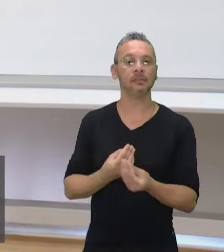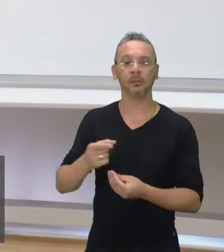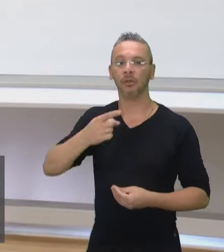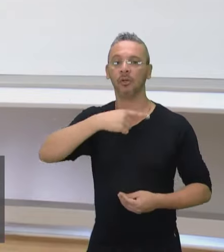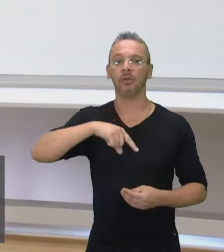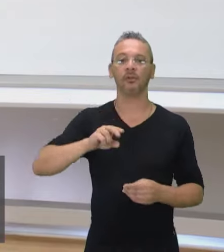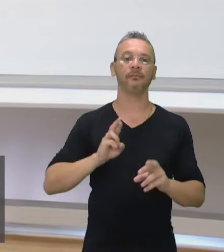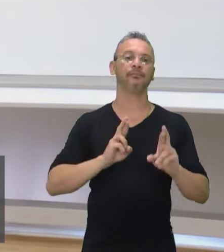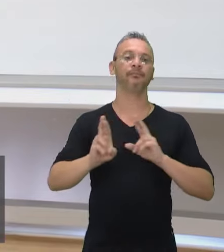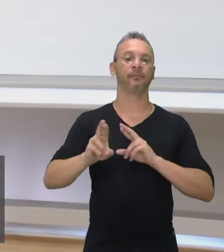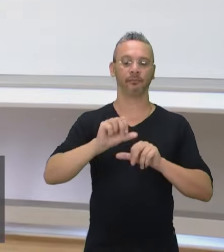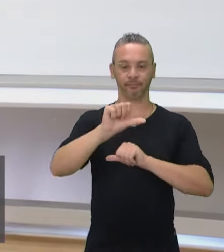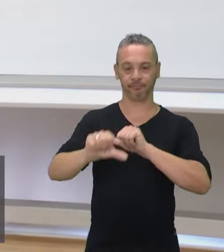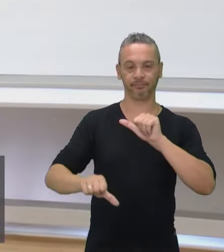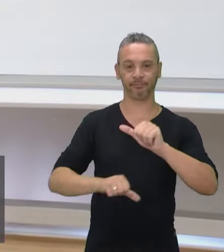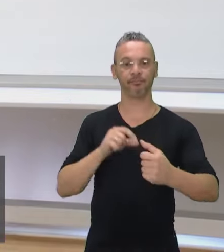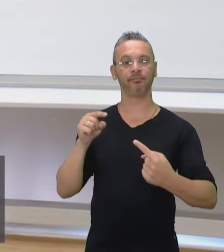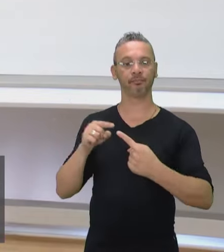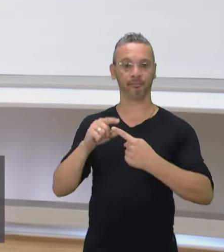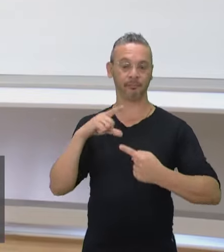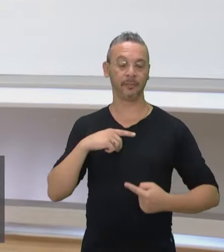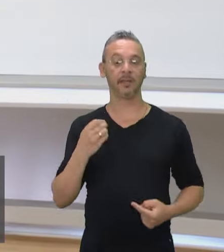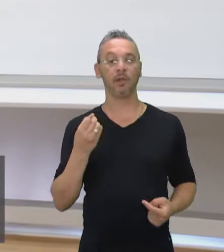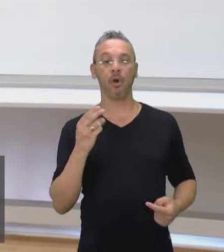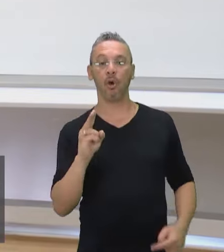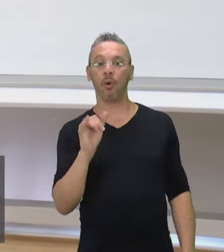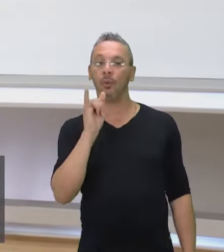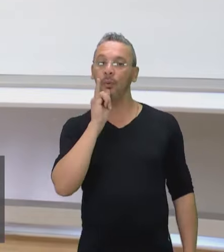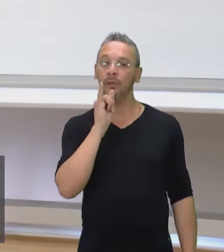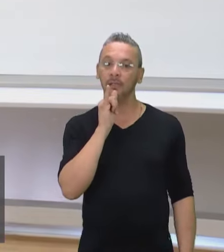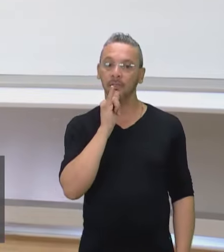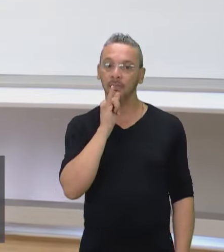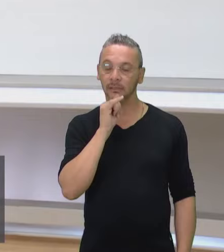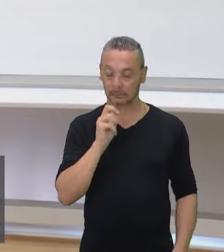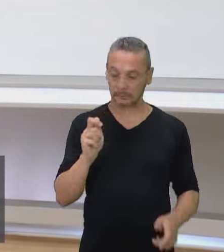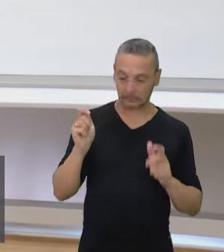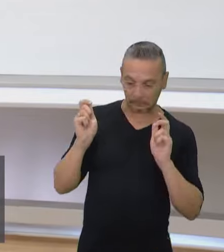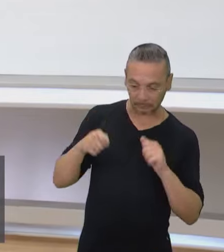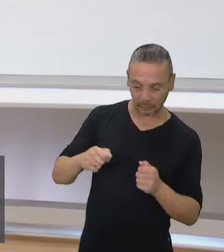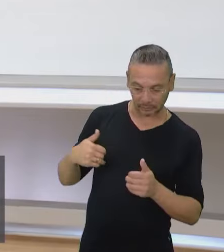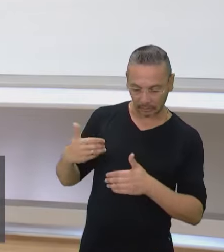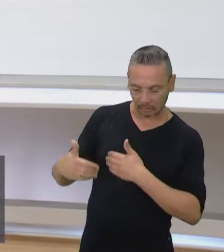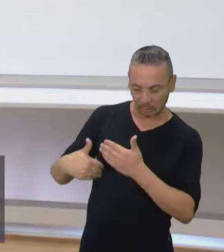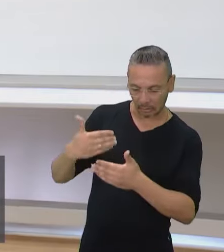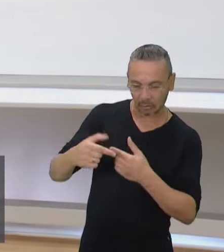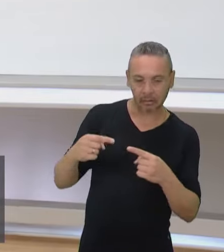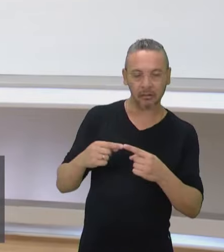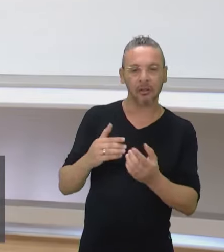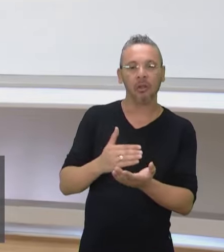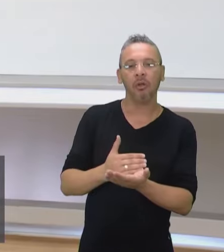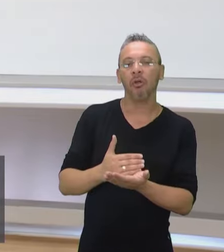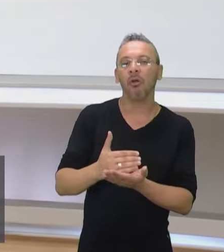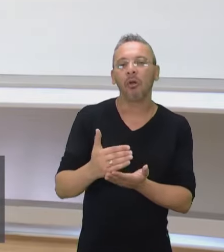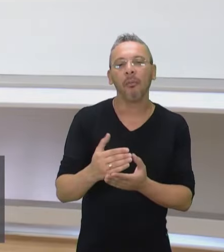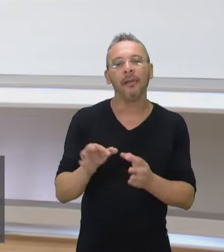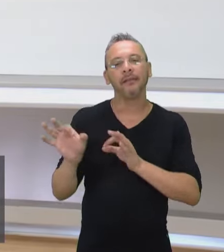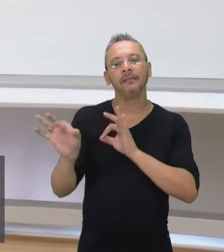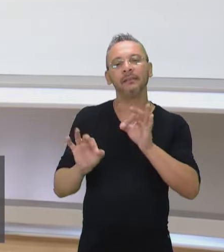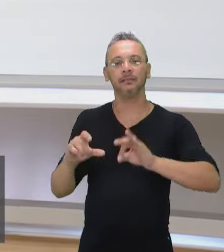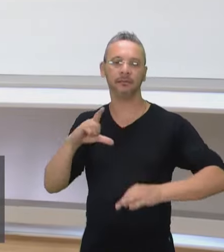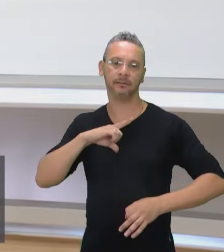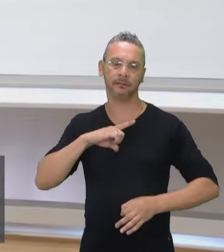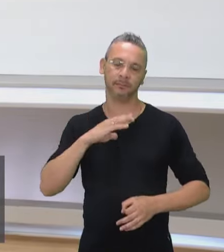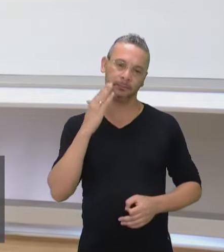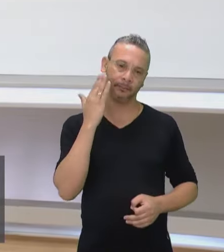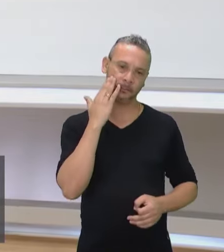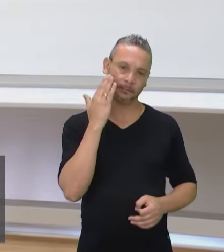nossas relações são transformadas. Ou então, se a gente tem alguma possibilidade de iniciar essa marcha, né? De dar